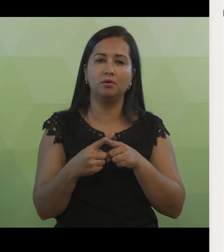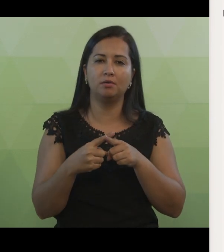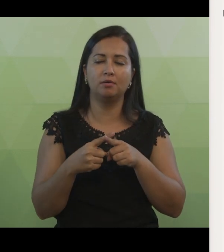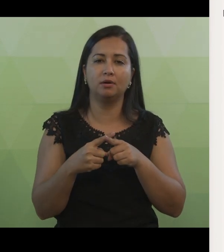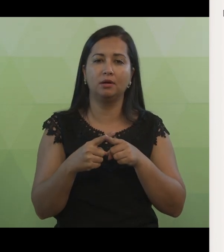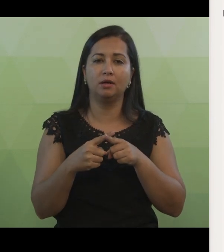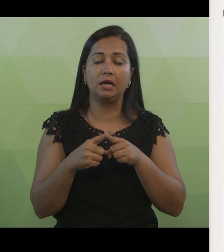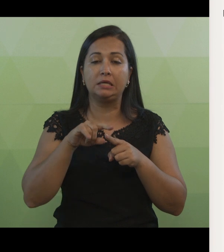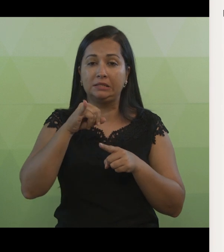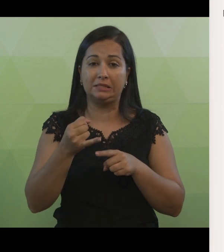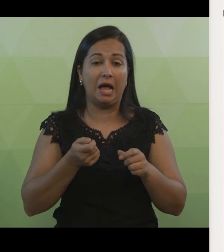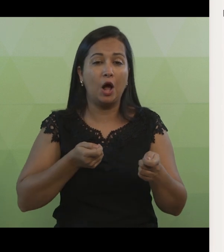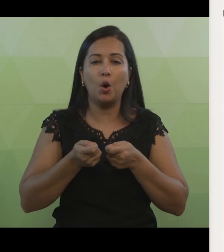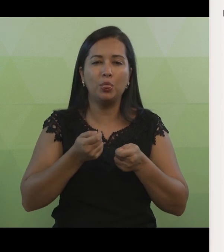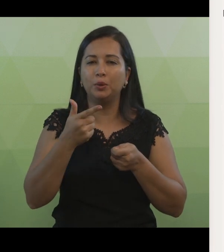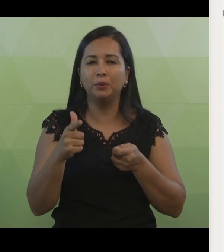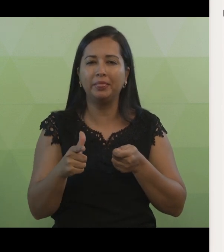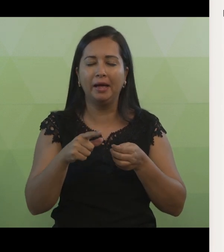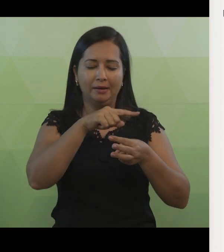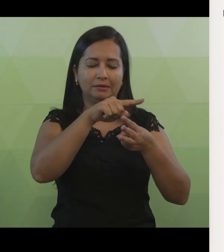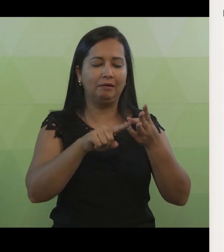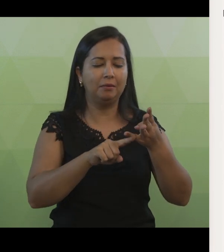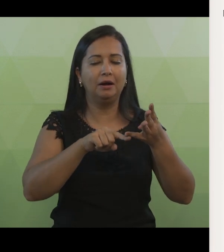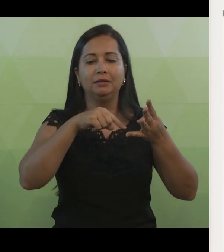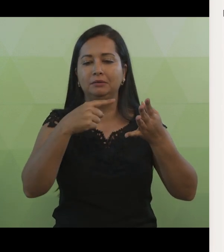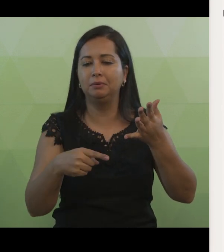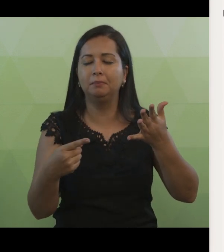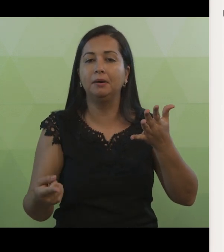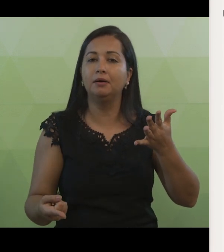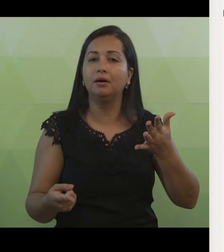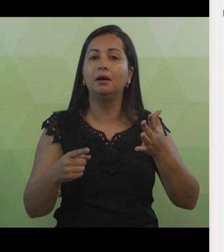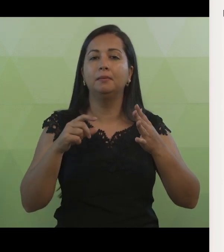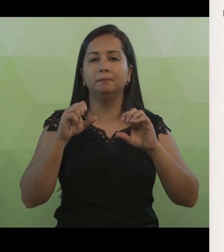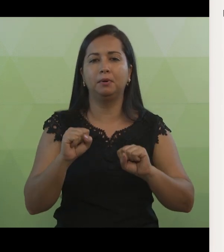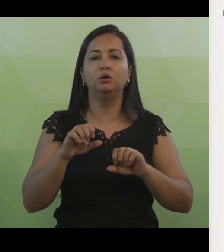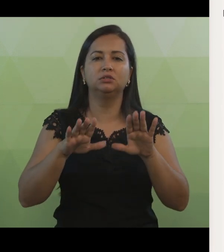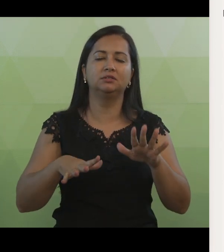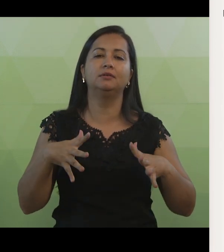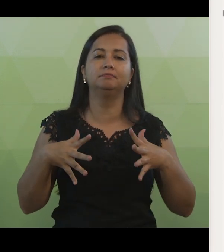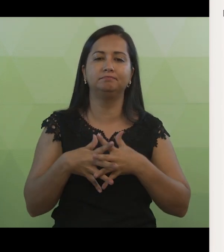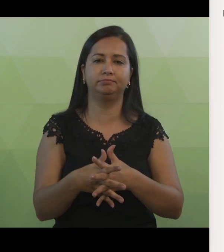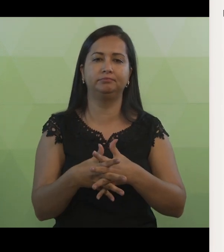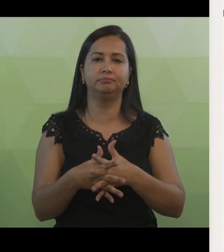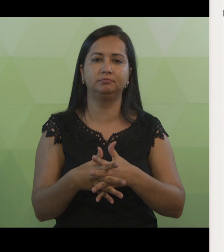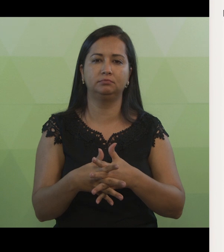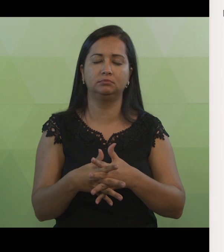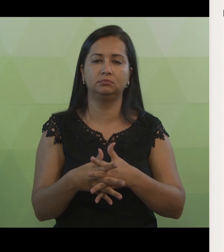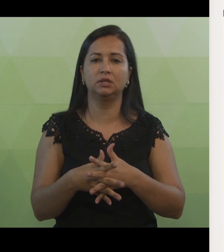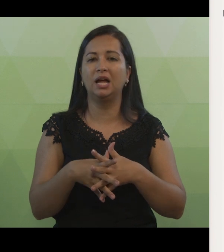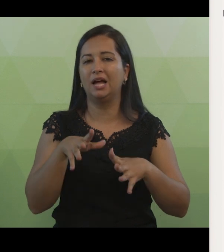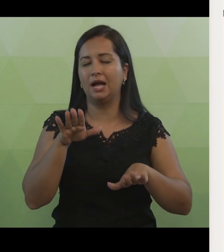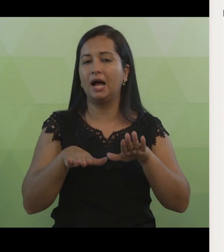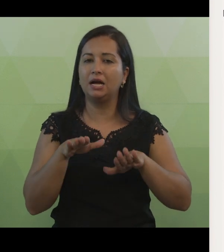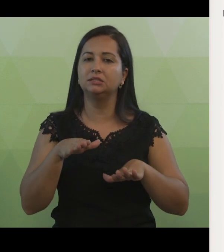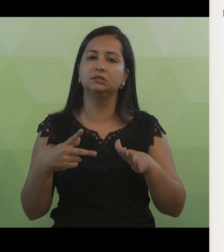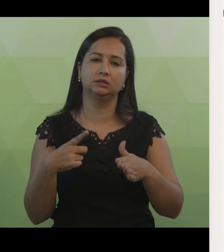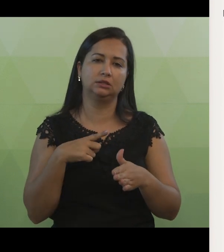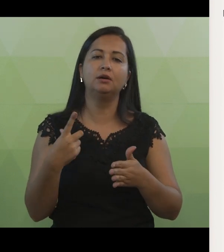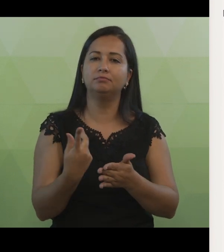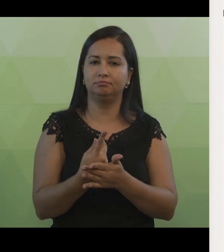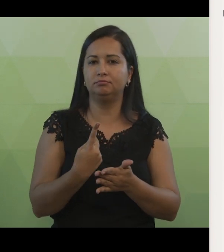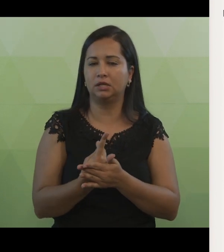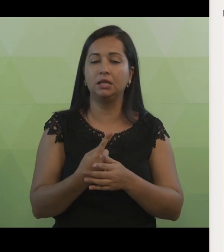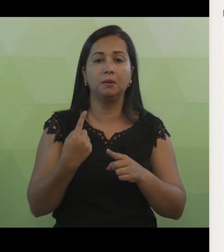houver tal controle, pode vir a travar a aplicação por um erro, de tentar salvar em uma posição de memória que não